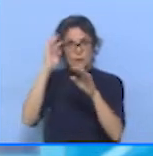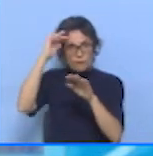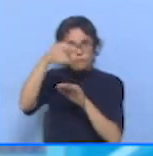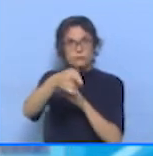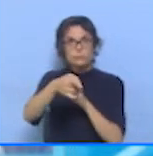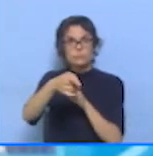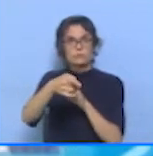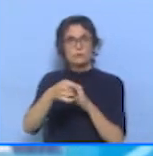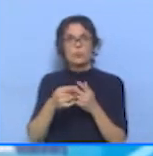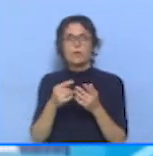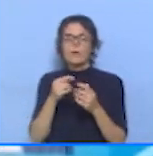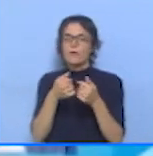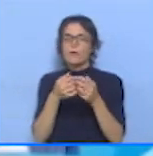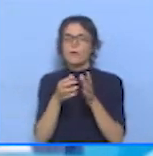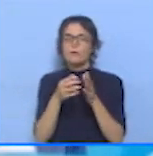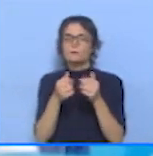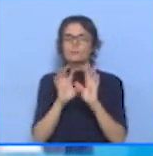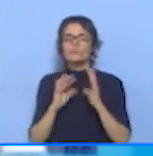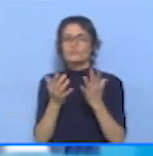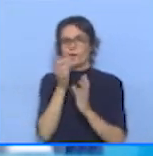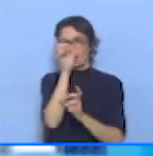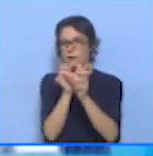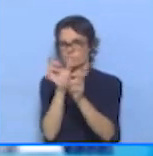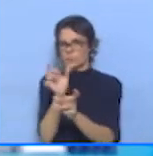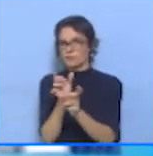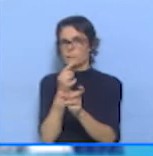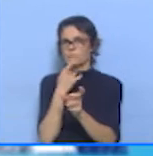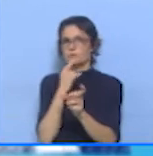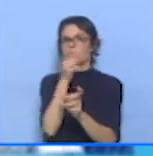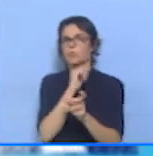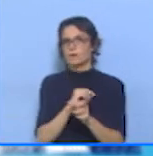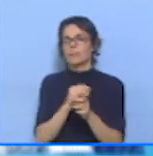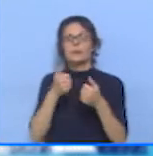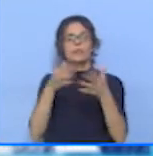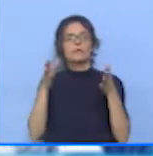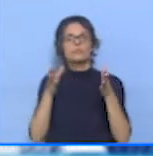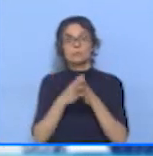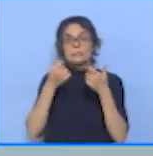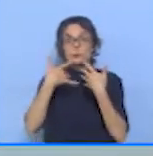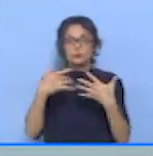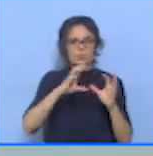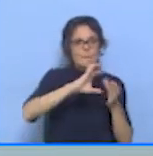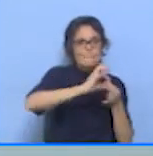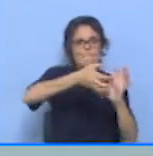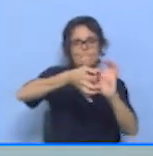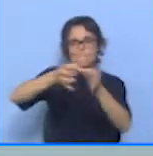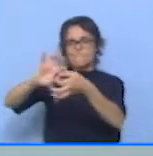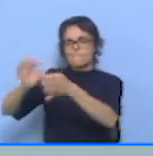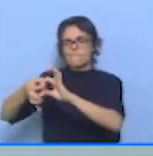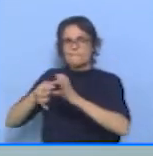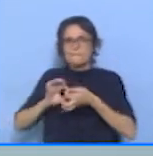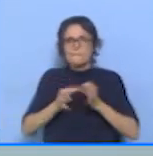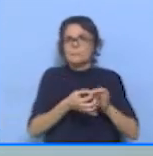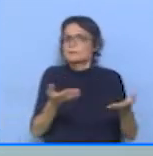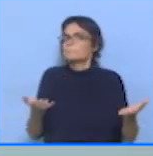pessoas conseguirem de facto perceber que está tudo interligado, como diz o Papa. É de facto uma ecologia integral a que se tem que abordar.